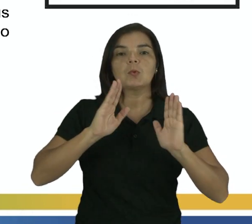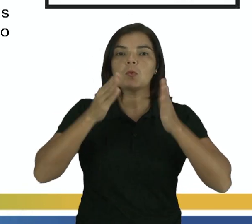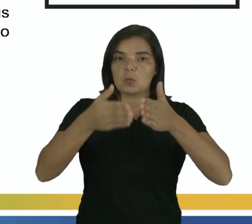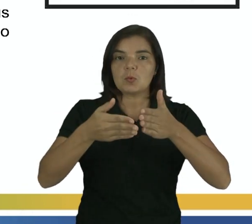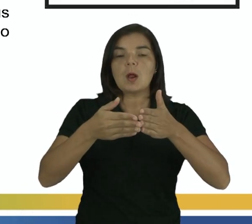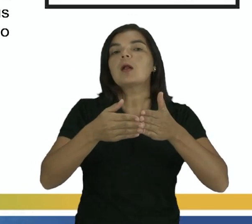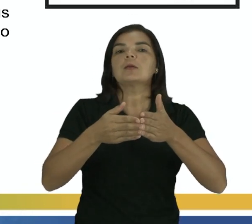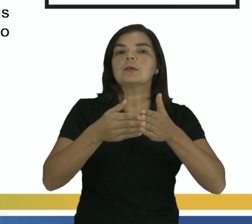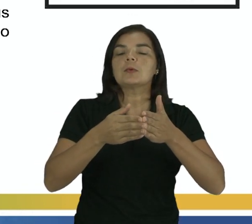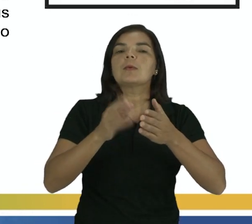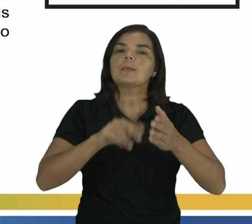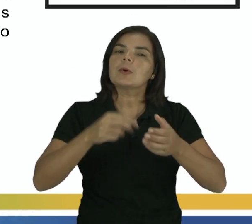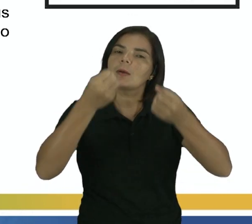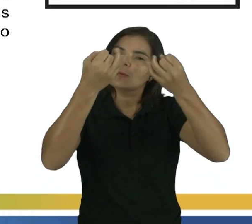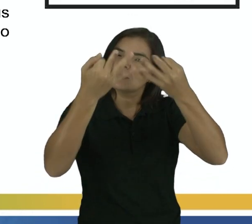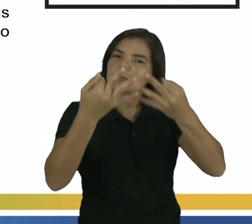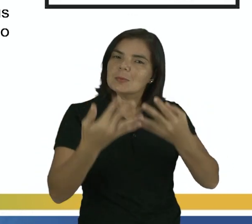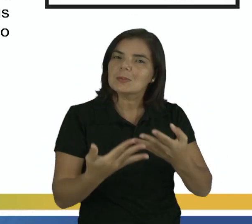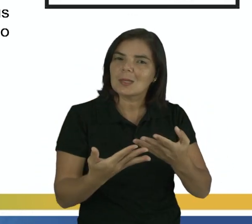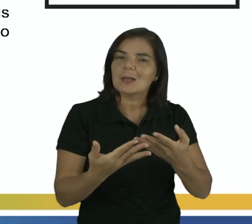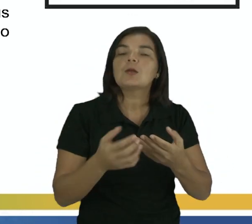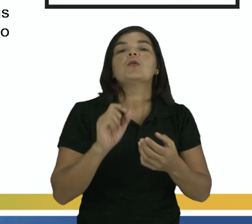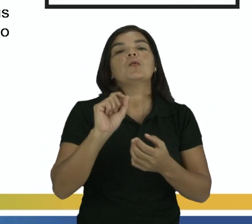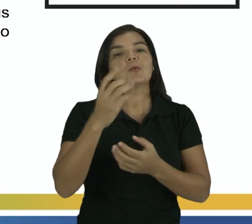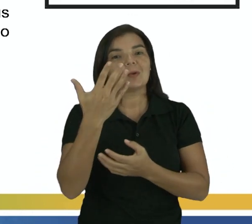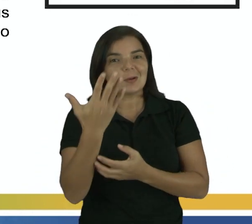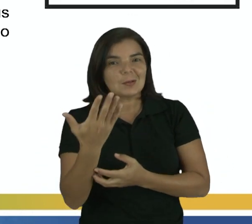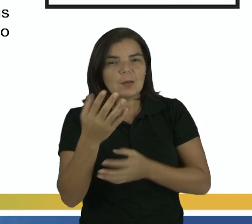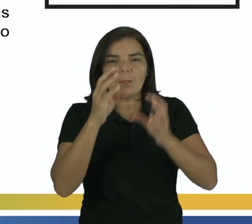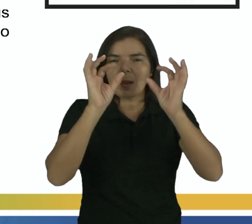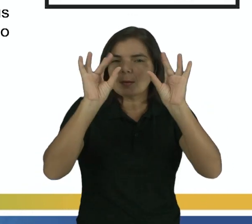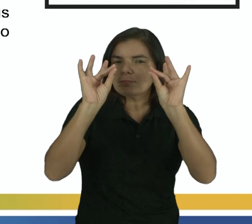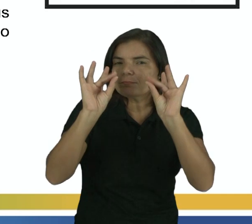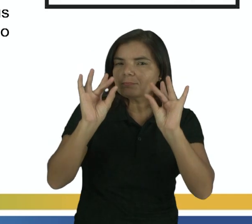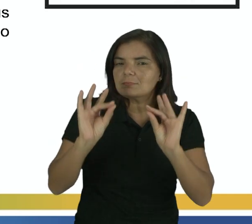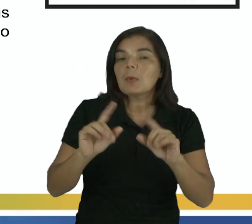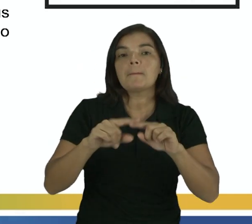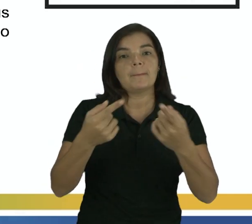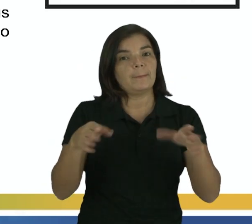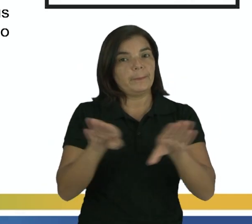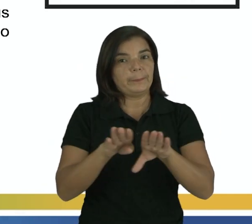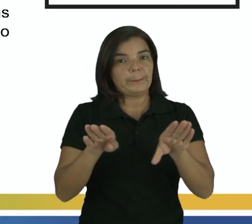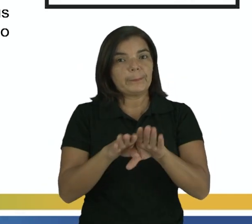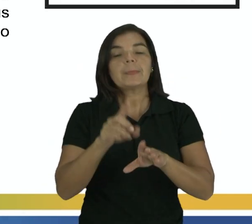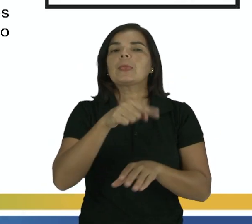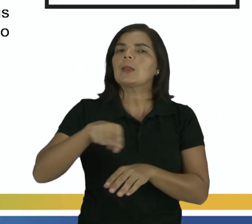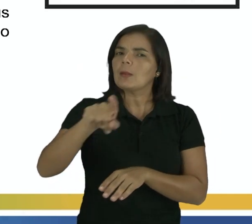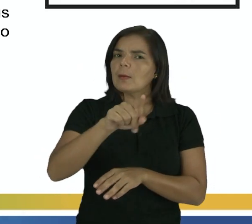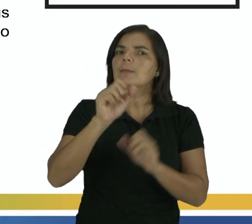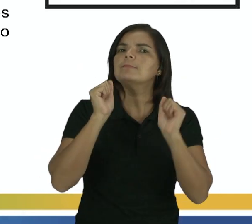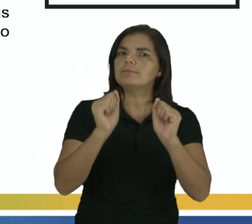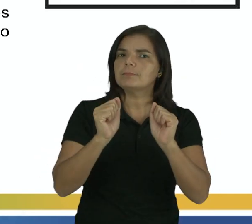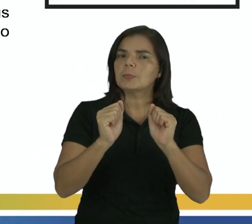a tipologia narrativa, que você vá contando os fatos, tudo bem direitinho. Mas também você pode